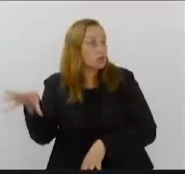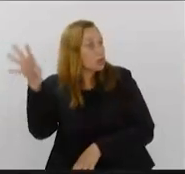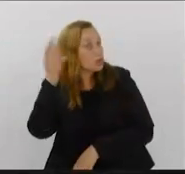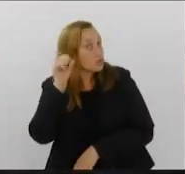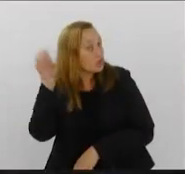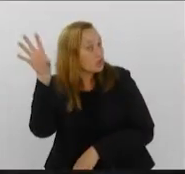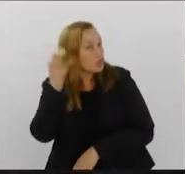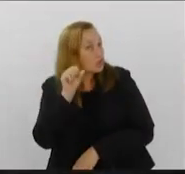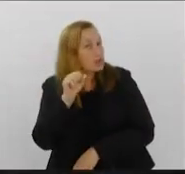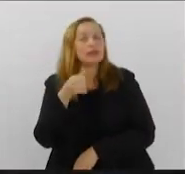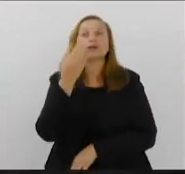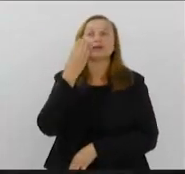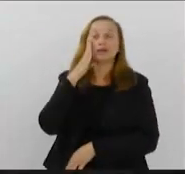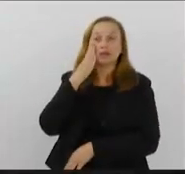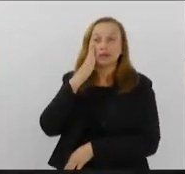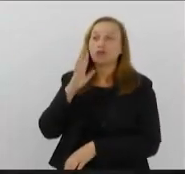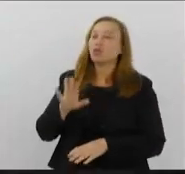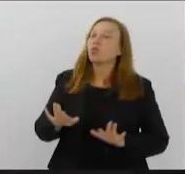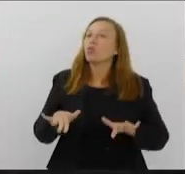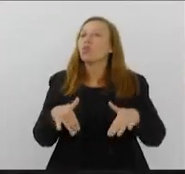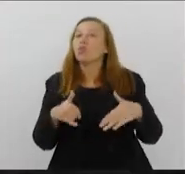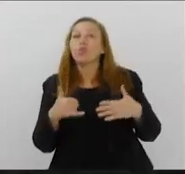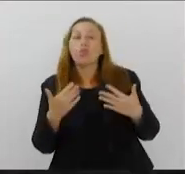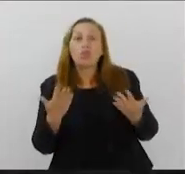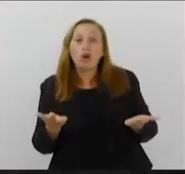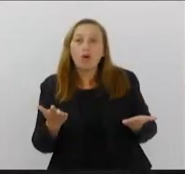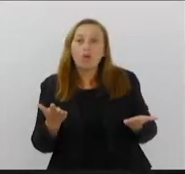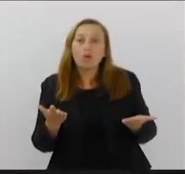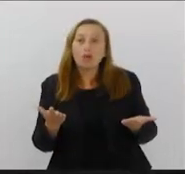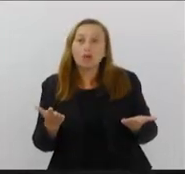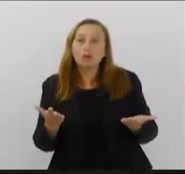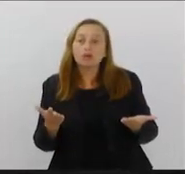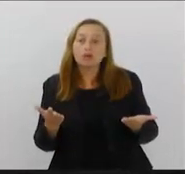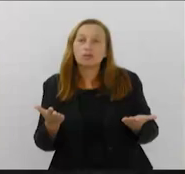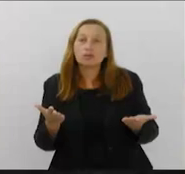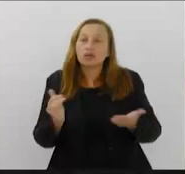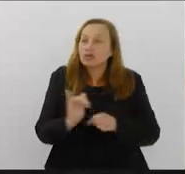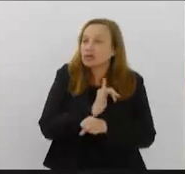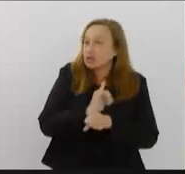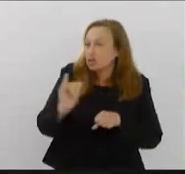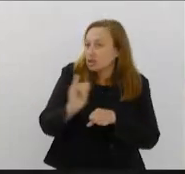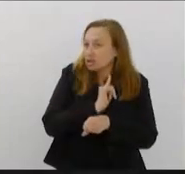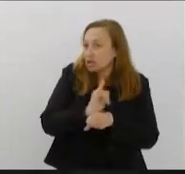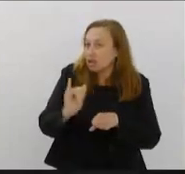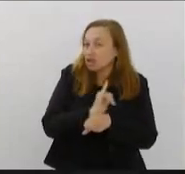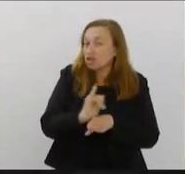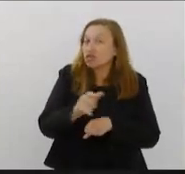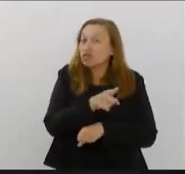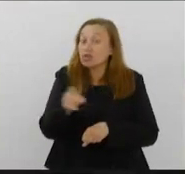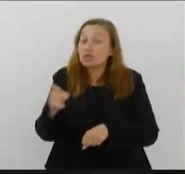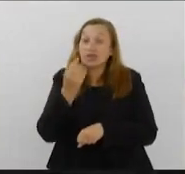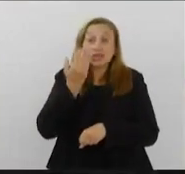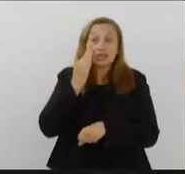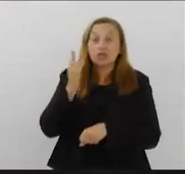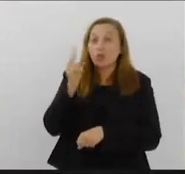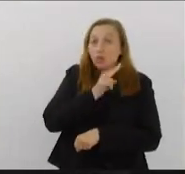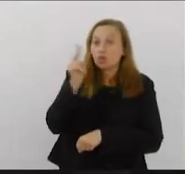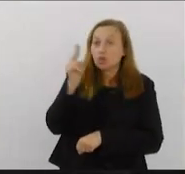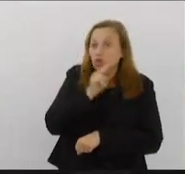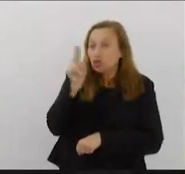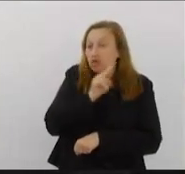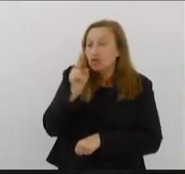ouvi-los e entender quais são as medidas que vocês entendem como urgentes para que